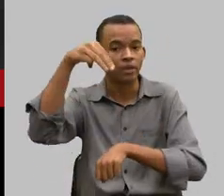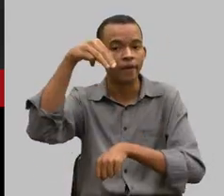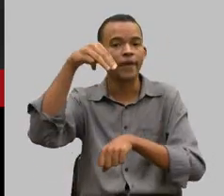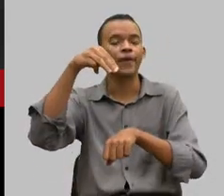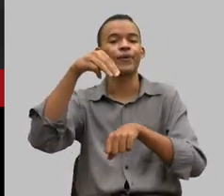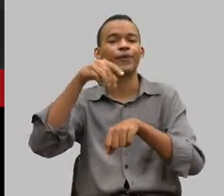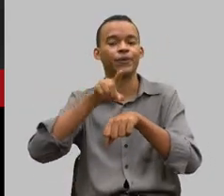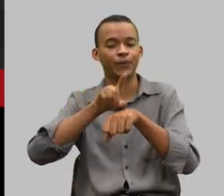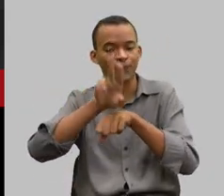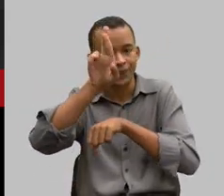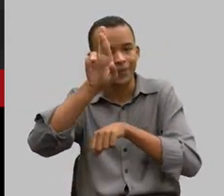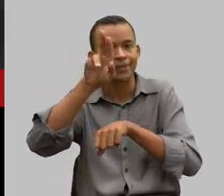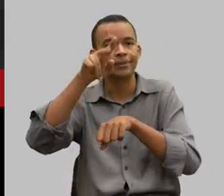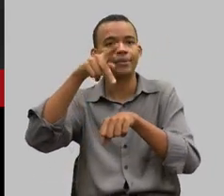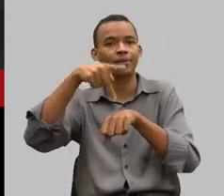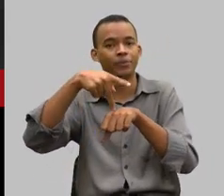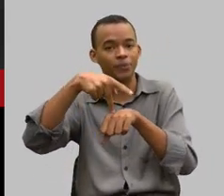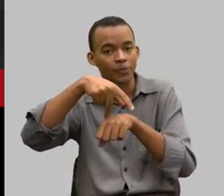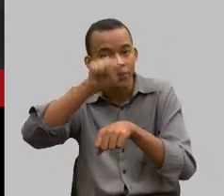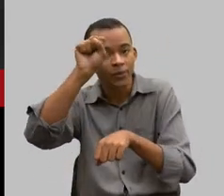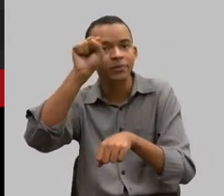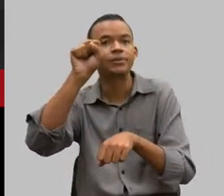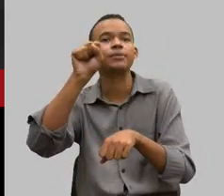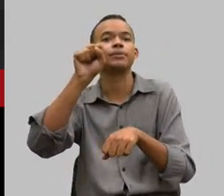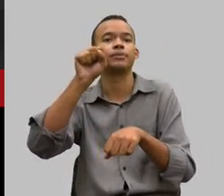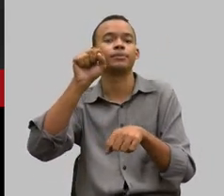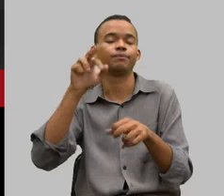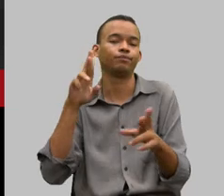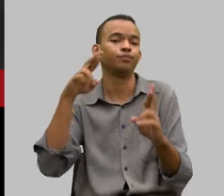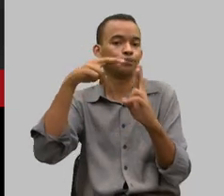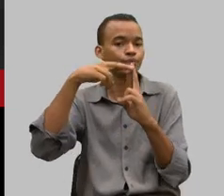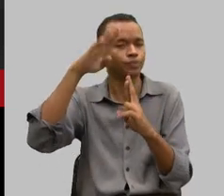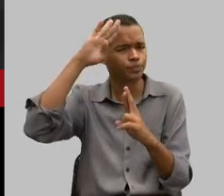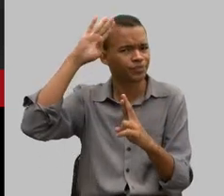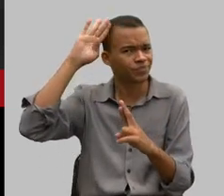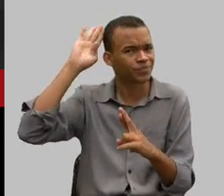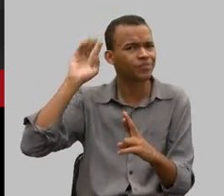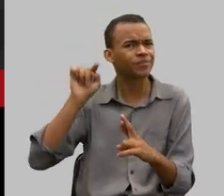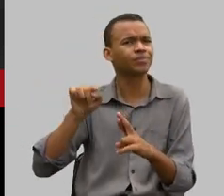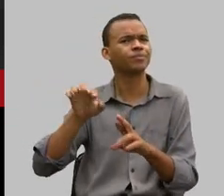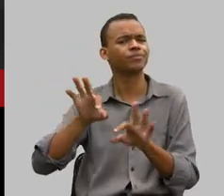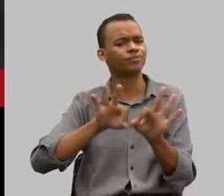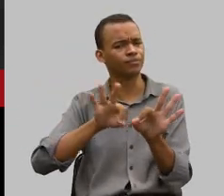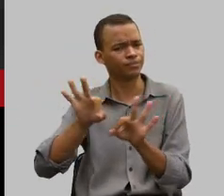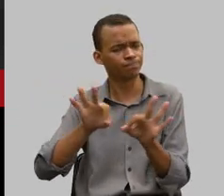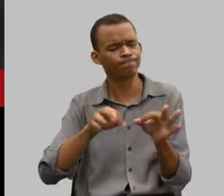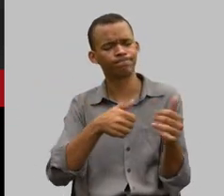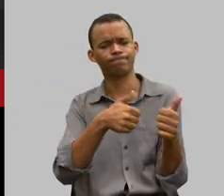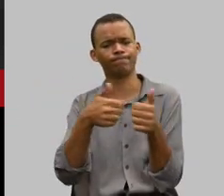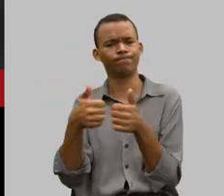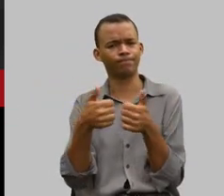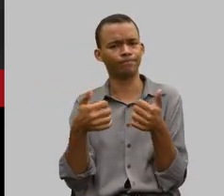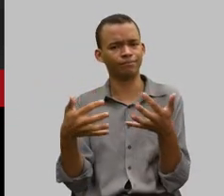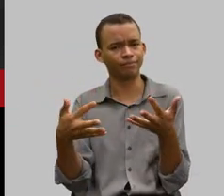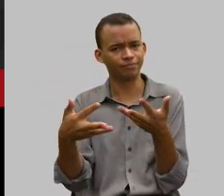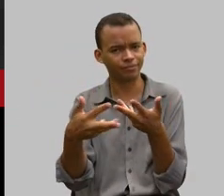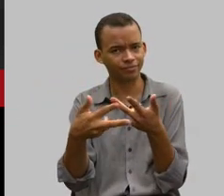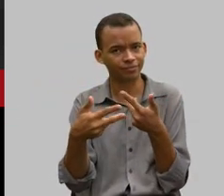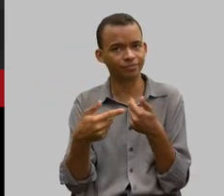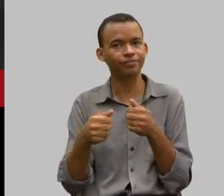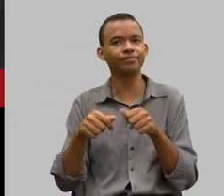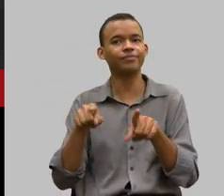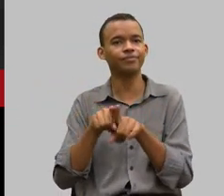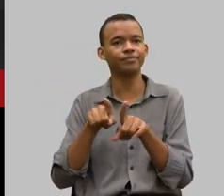referências que nós temos na área acadêmica e sempre fez muito bem feito aquilo que ele pegou para fazer e não diferente tem sido no seu mandato